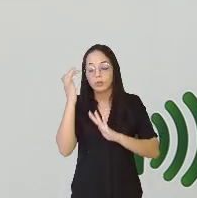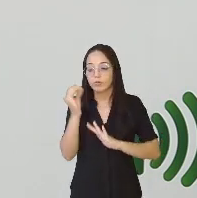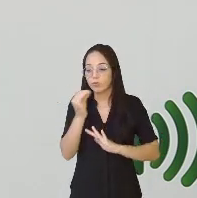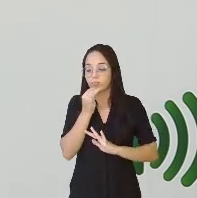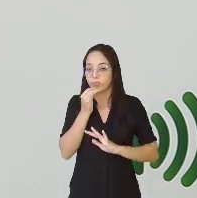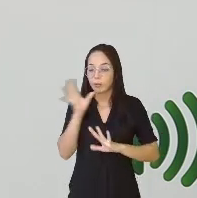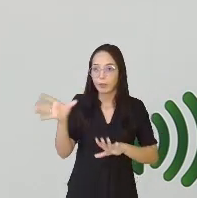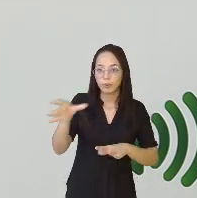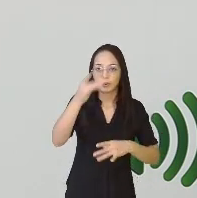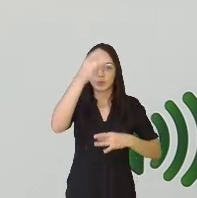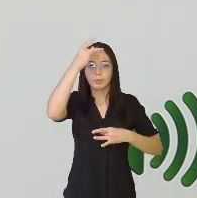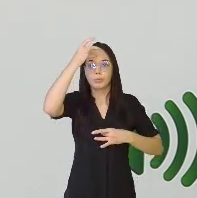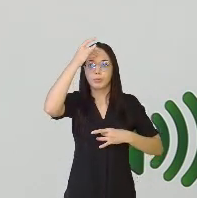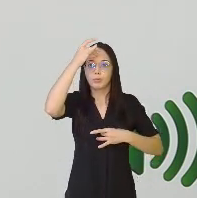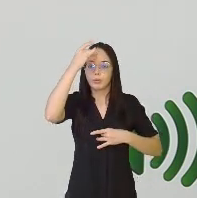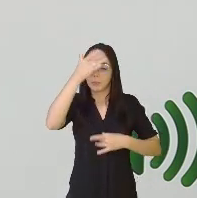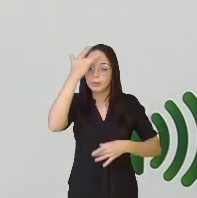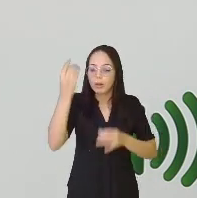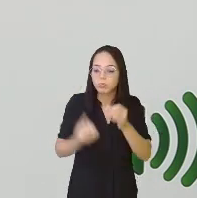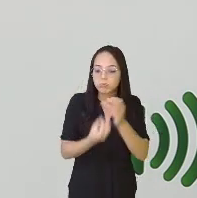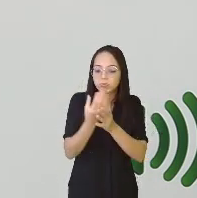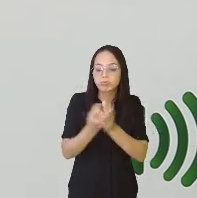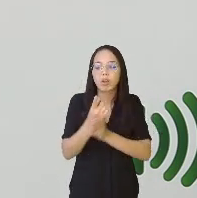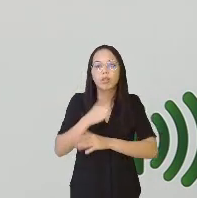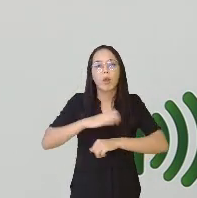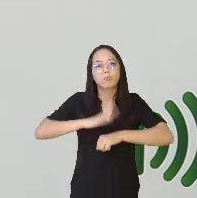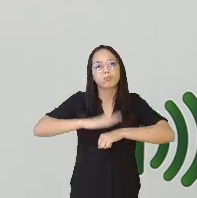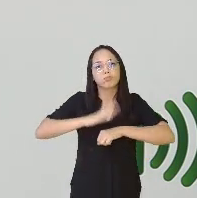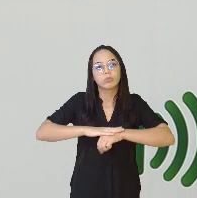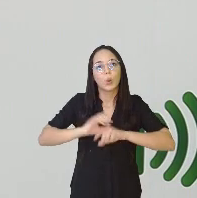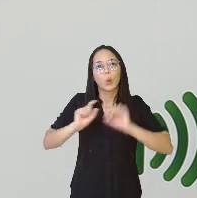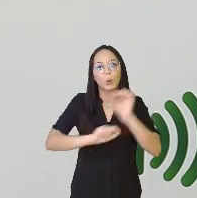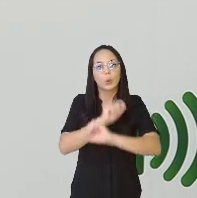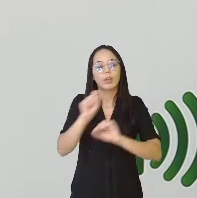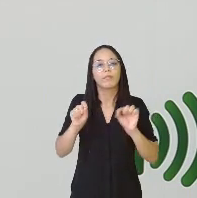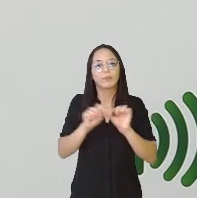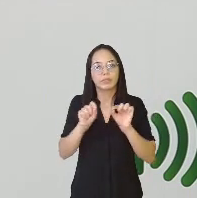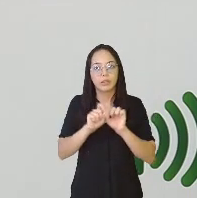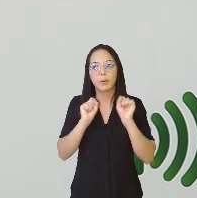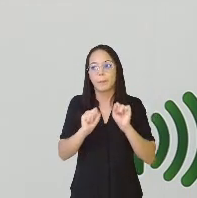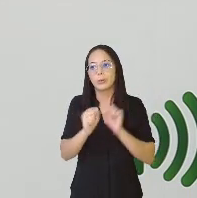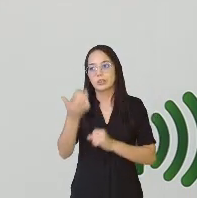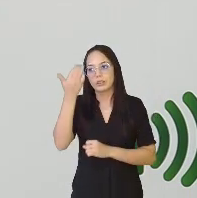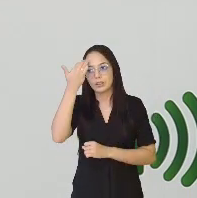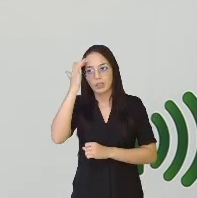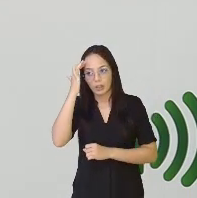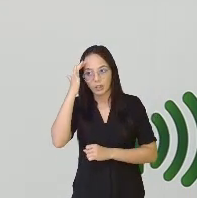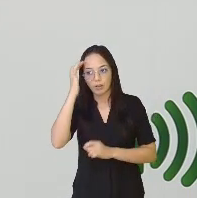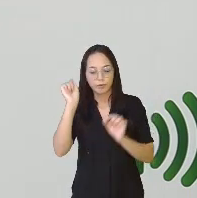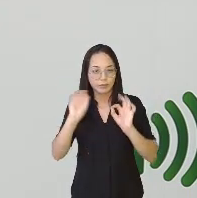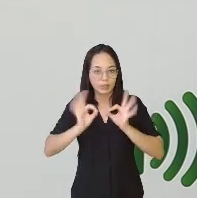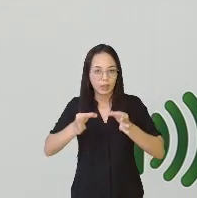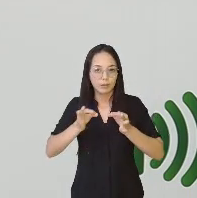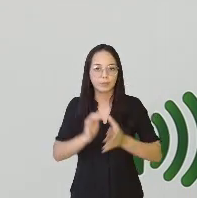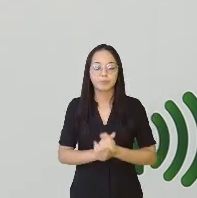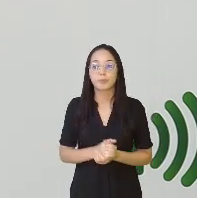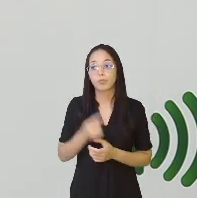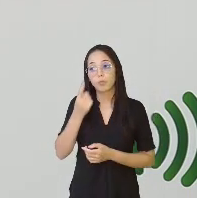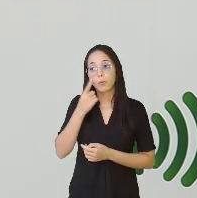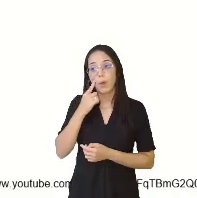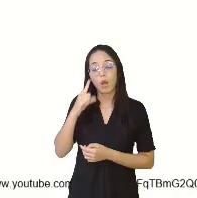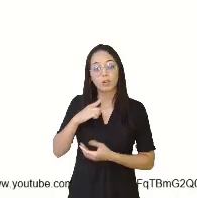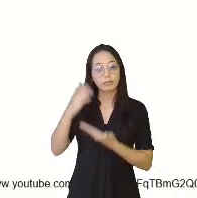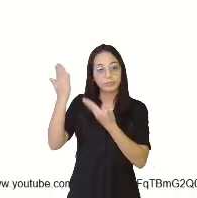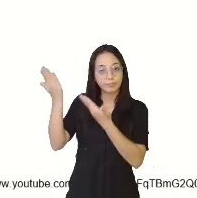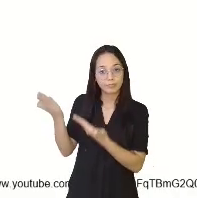encenar, para que as pessoas que vão produzir tenham propriedade daquilo que vão fazer e possam fazer um trabalho bem feito. Temos aí o exemplo que eu te